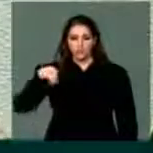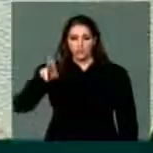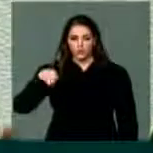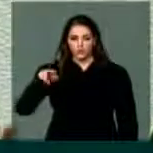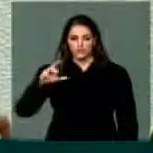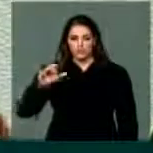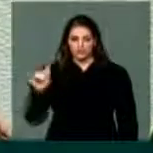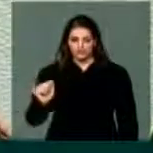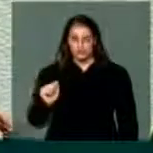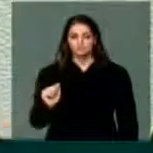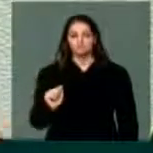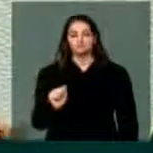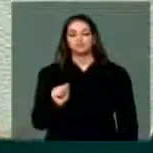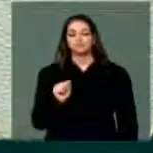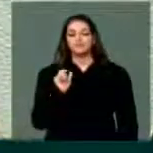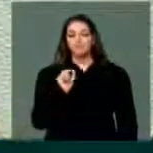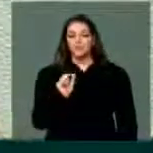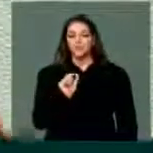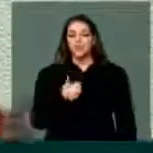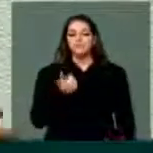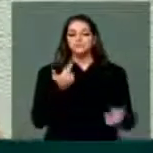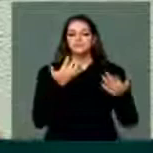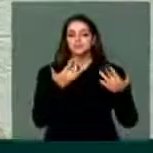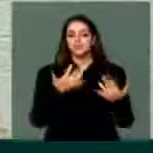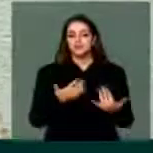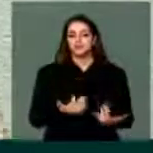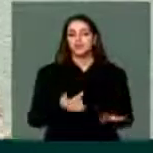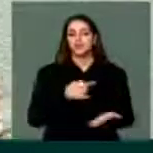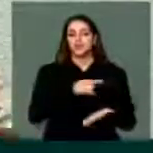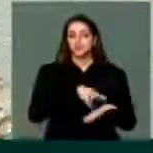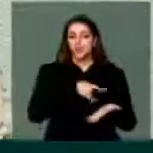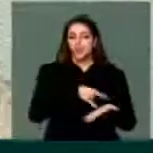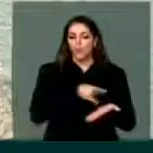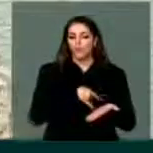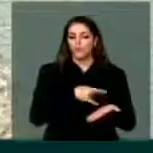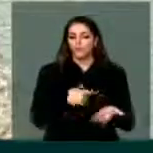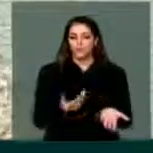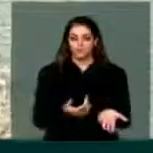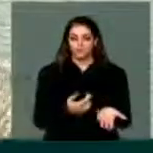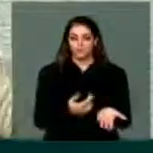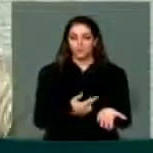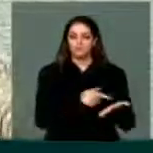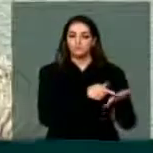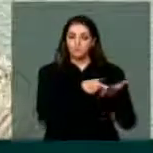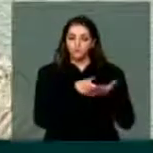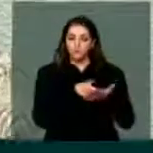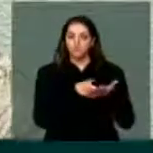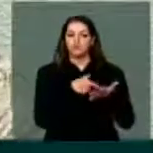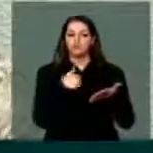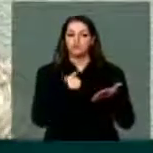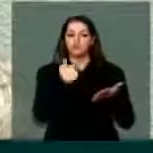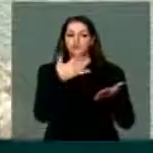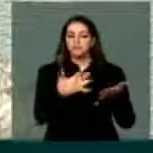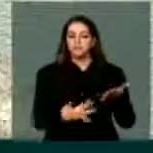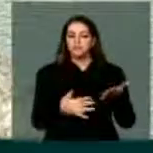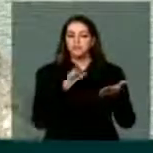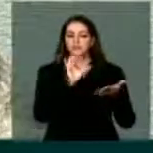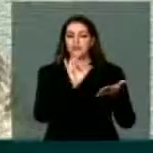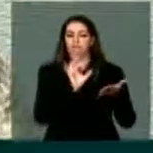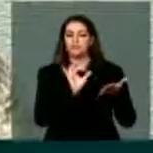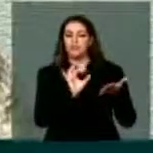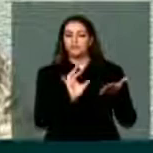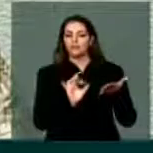O meu depoimento foi em cima de documentos que foram apreendidos, me foram apresentados, e eu falei sobre cada